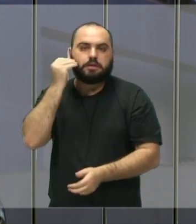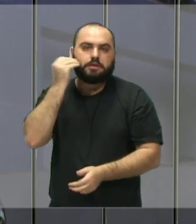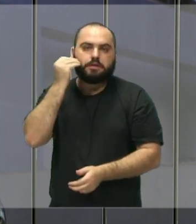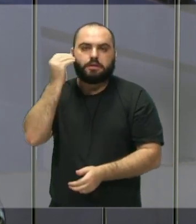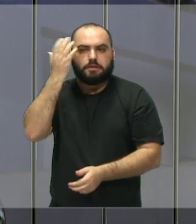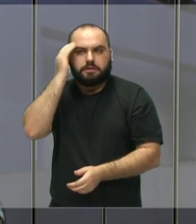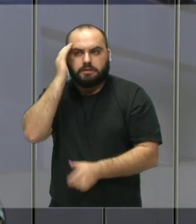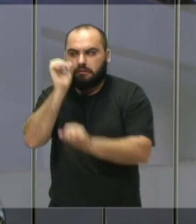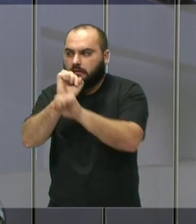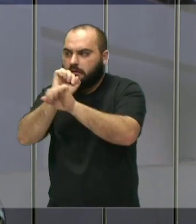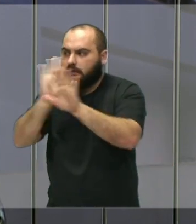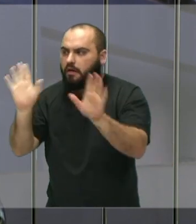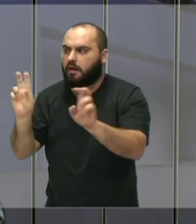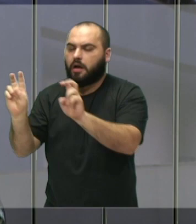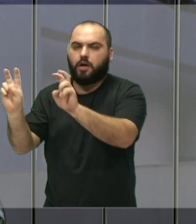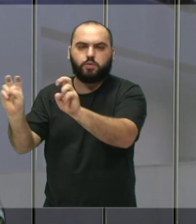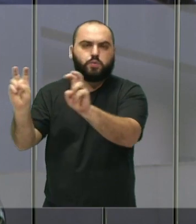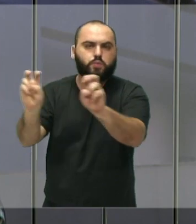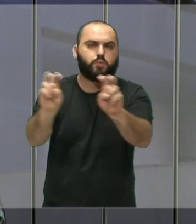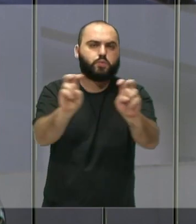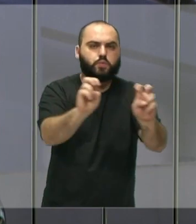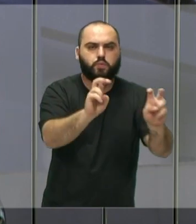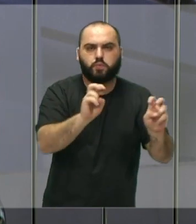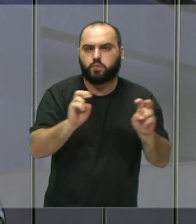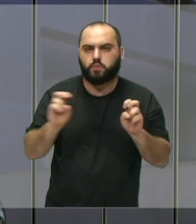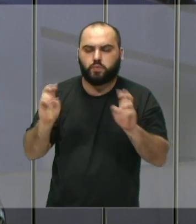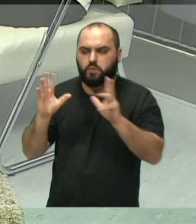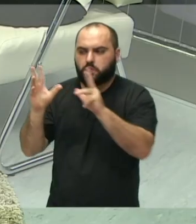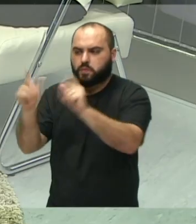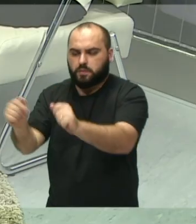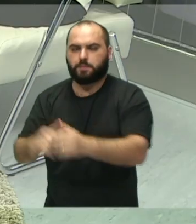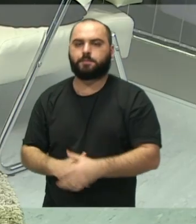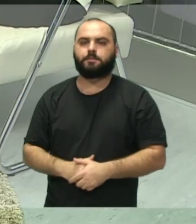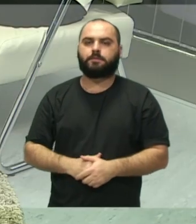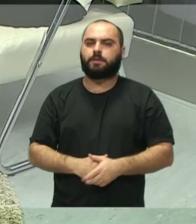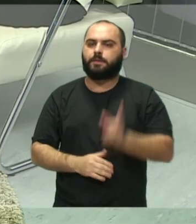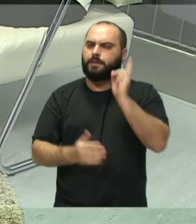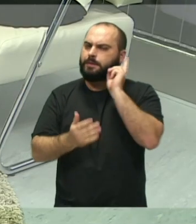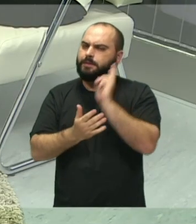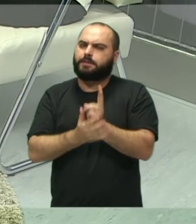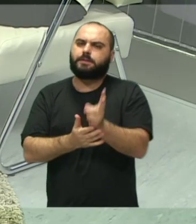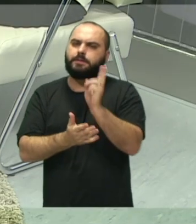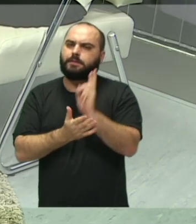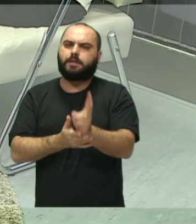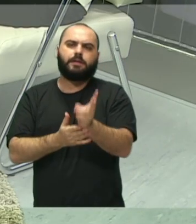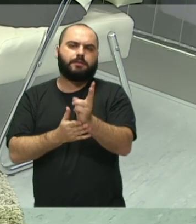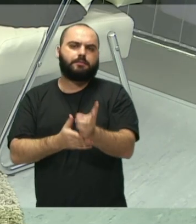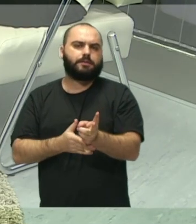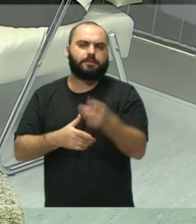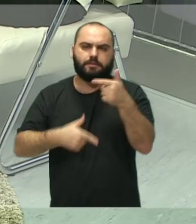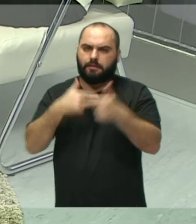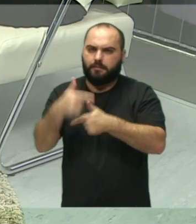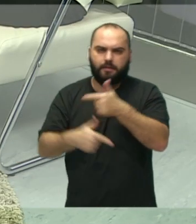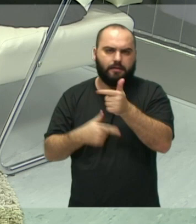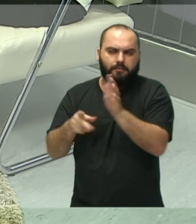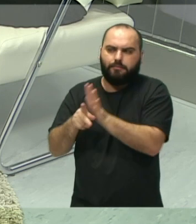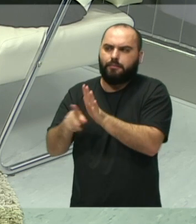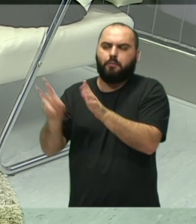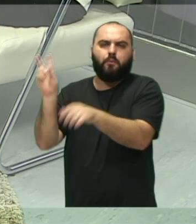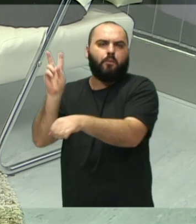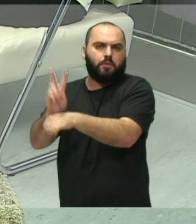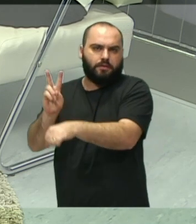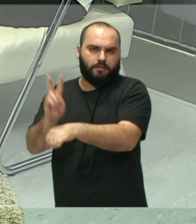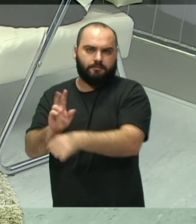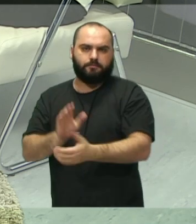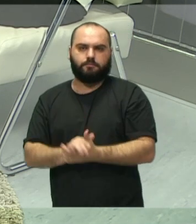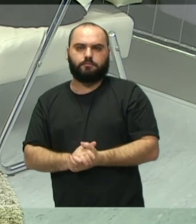que me importam muito para um bem comum, né, e eu sempre trabalhei muito com prevenção. Então, até